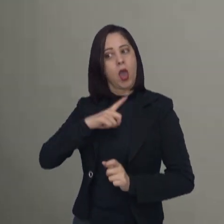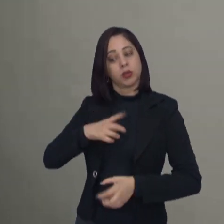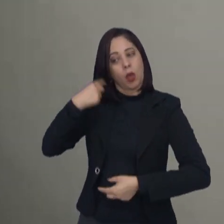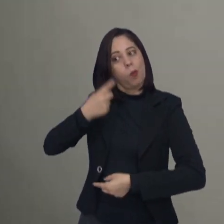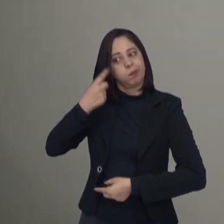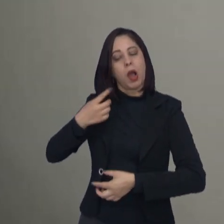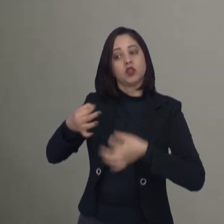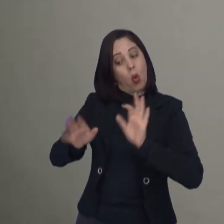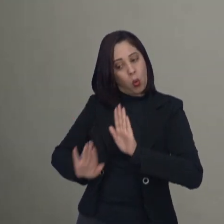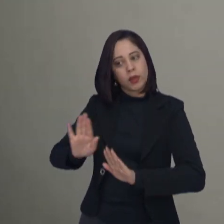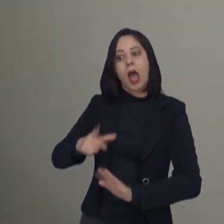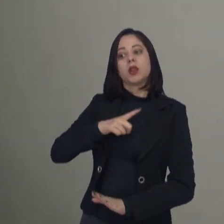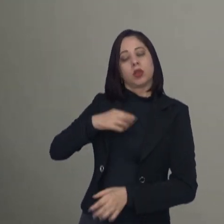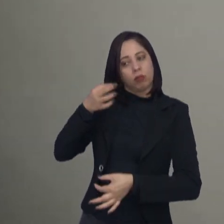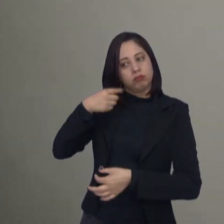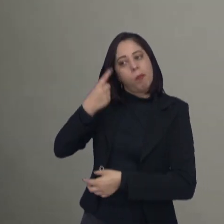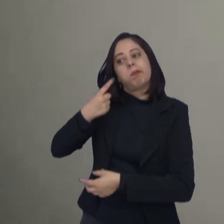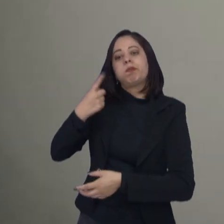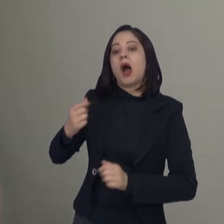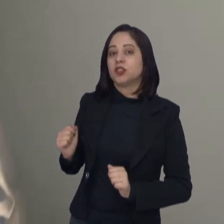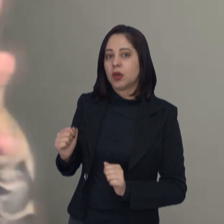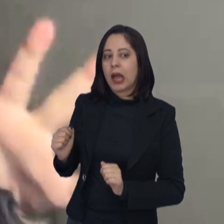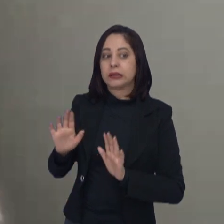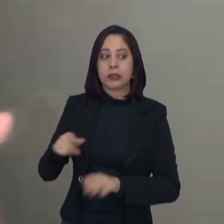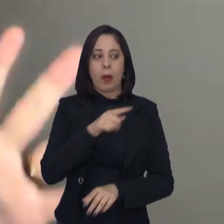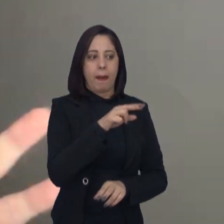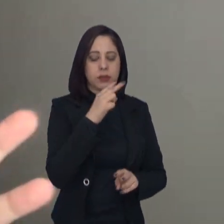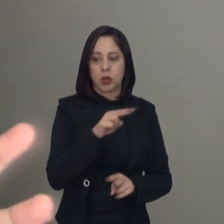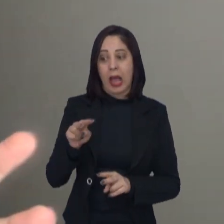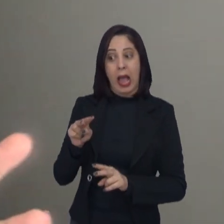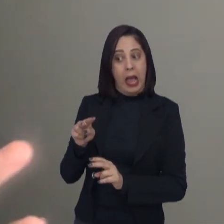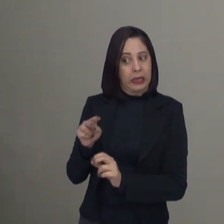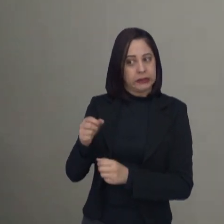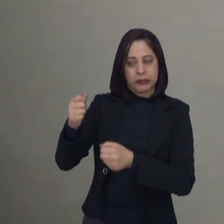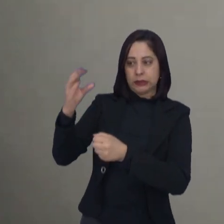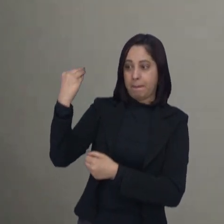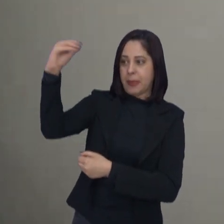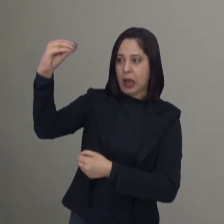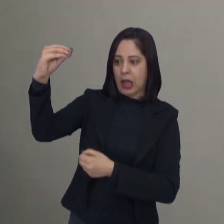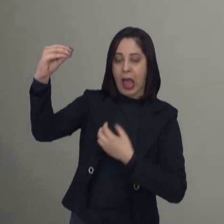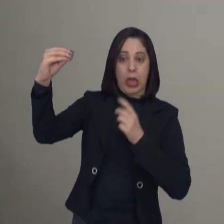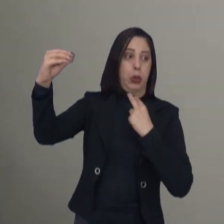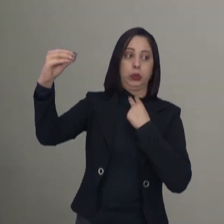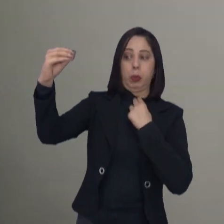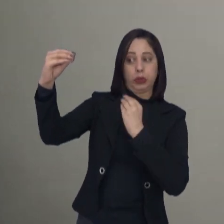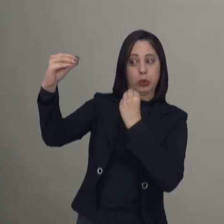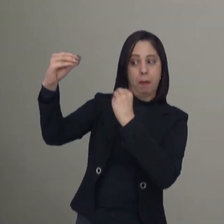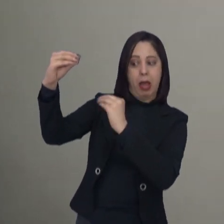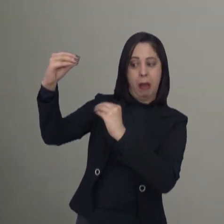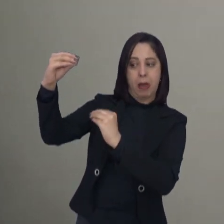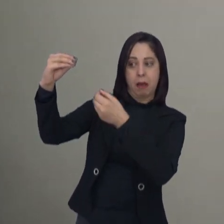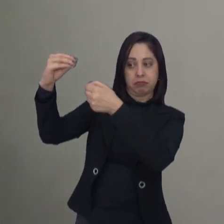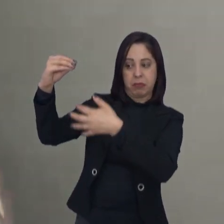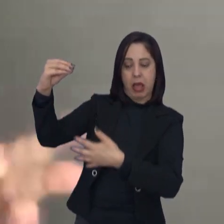já veem ali um perfil que você não tem a liberdade de você fazer qualquer coisa com aquela pessoa, que ela está protegida, de fato, com uma